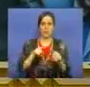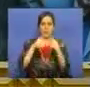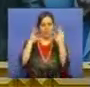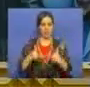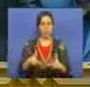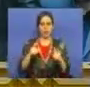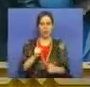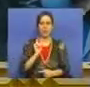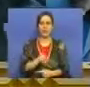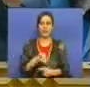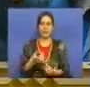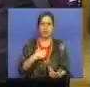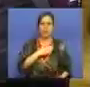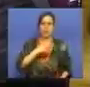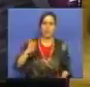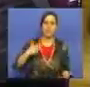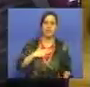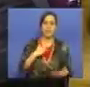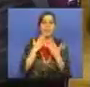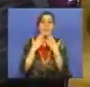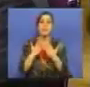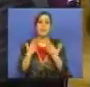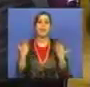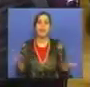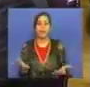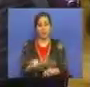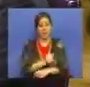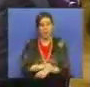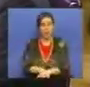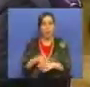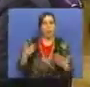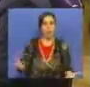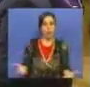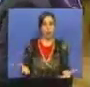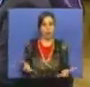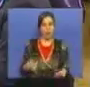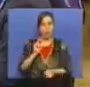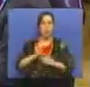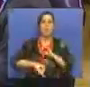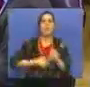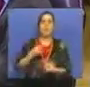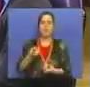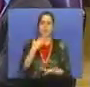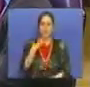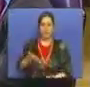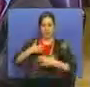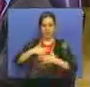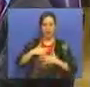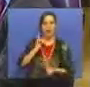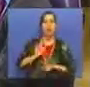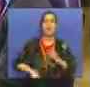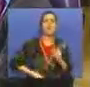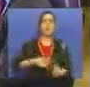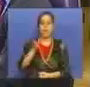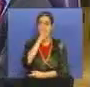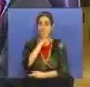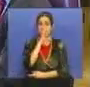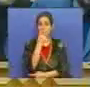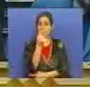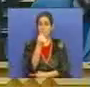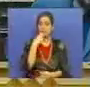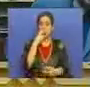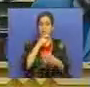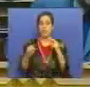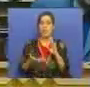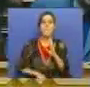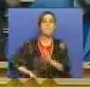assim, e aliás as empresas agradecem imediatamente. O que é que nós ganharíamos se o preço da energia